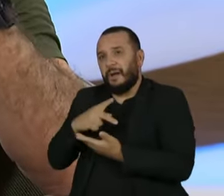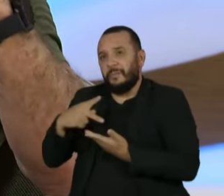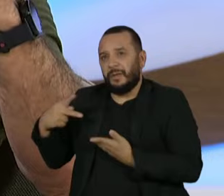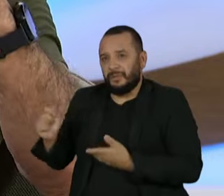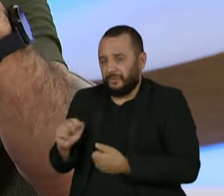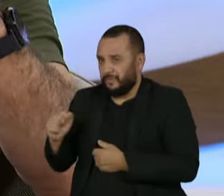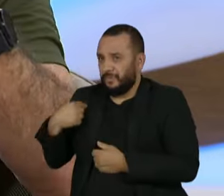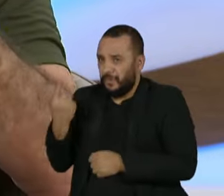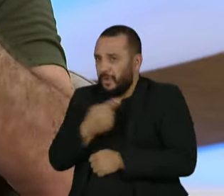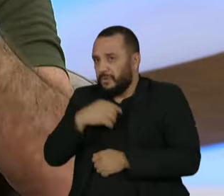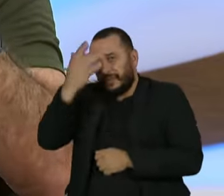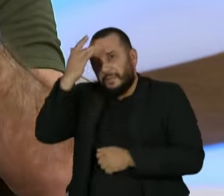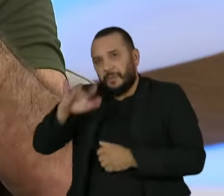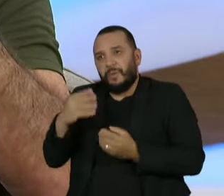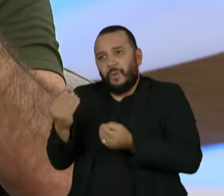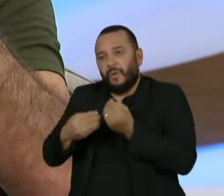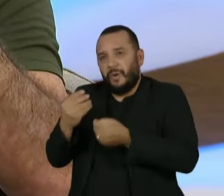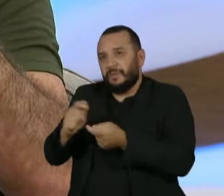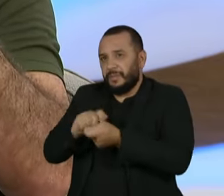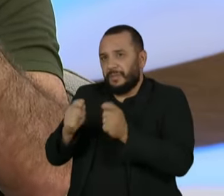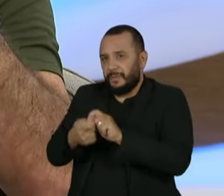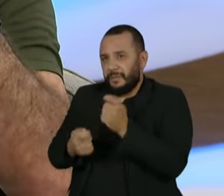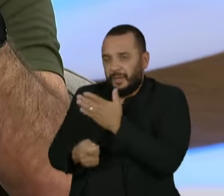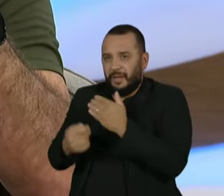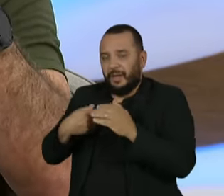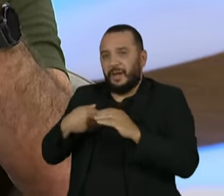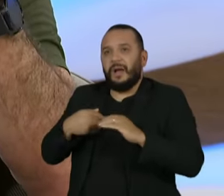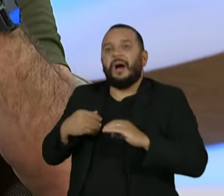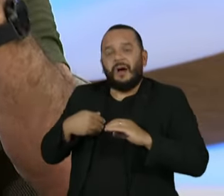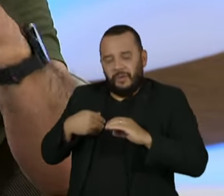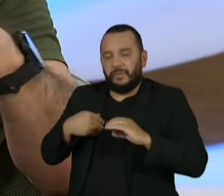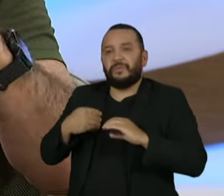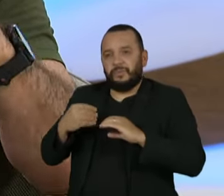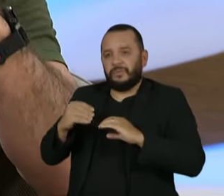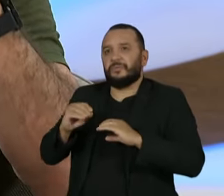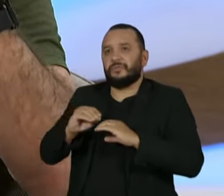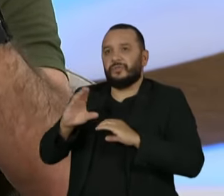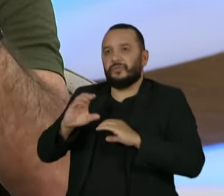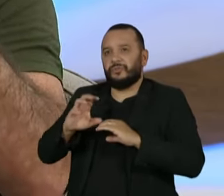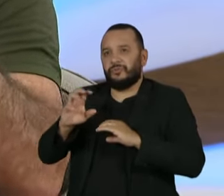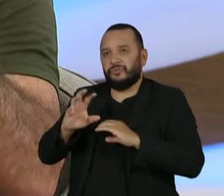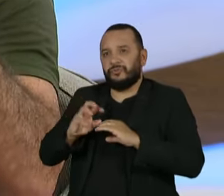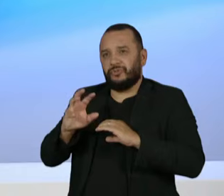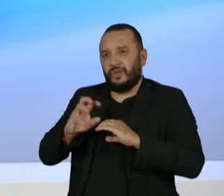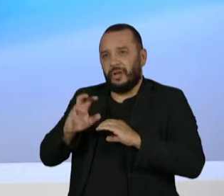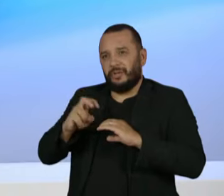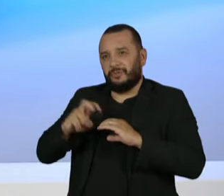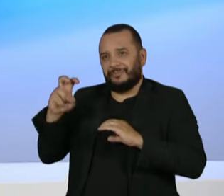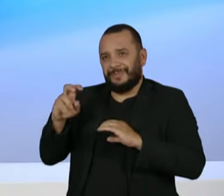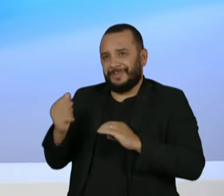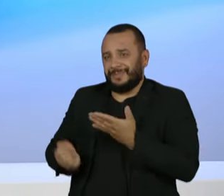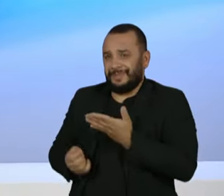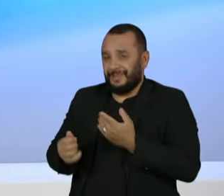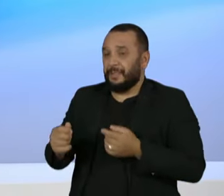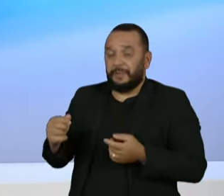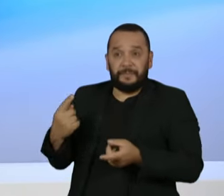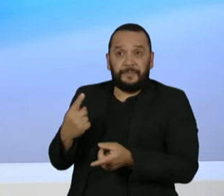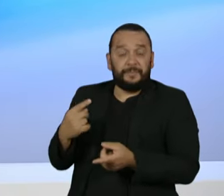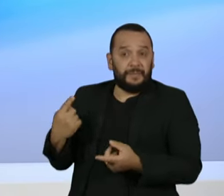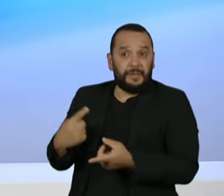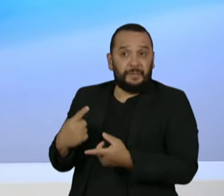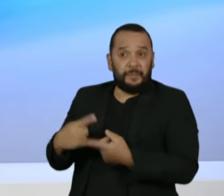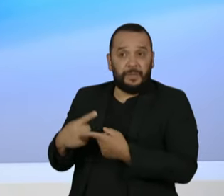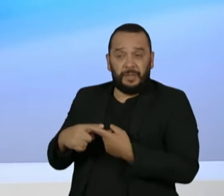para onde começar até porque a gente viveu um período muito grande de negacionismo inclusive do financiamento da ciência no Brasil recentemente isso